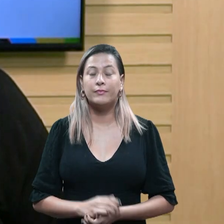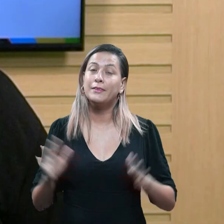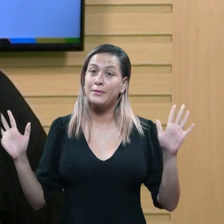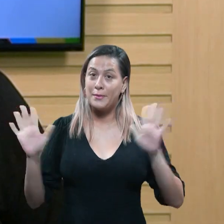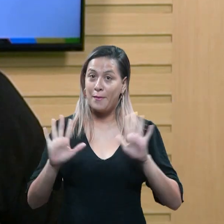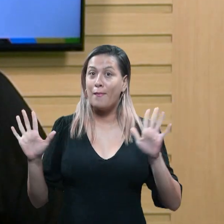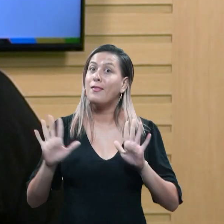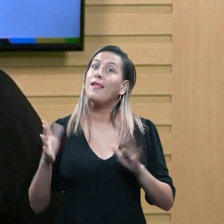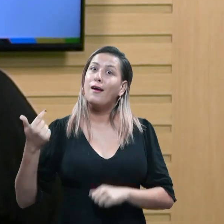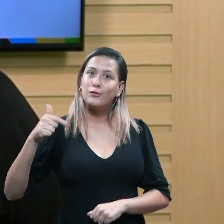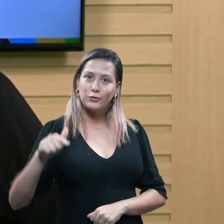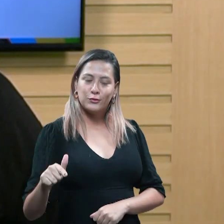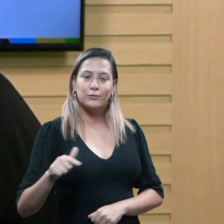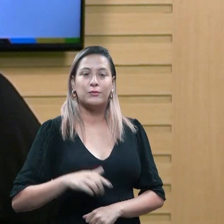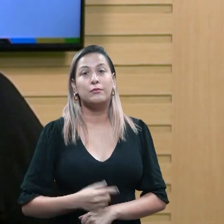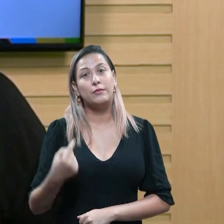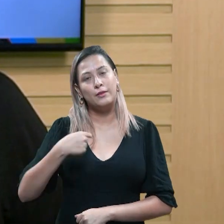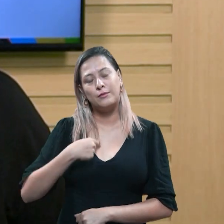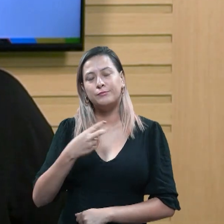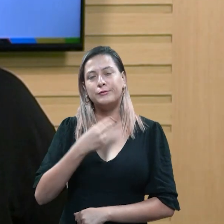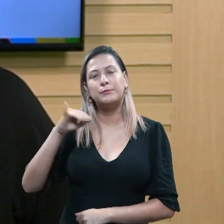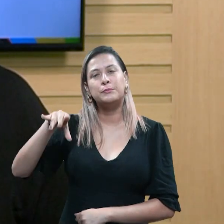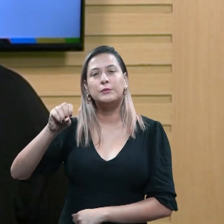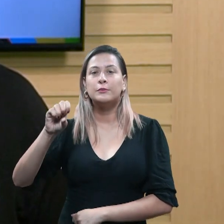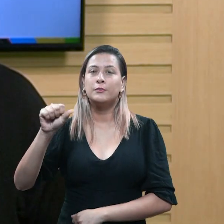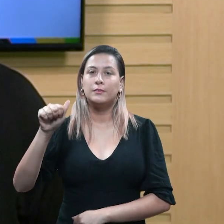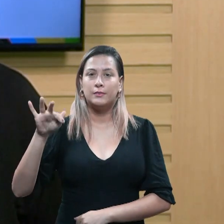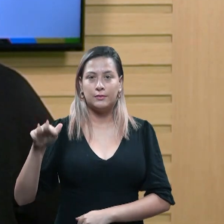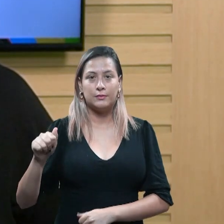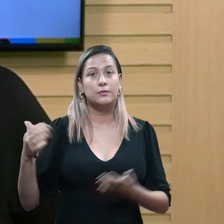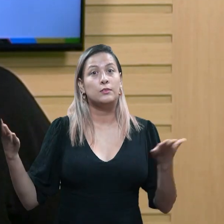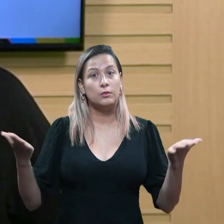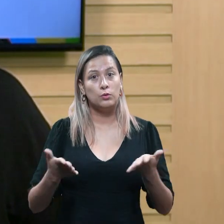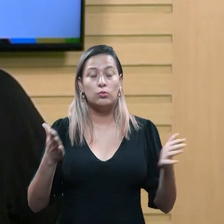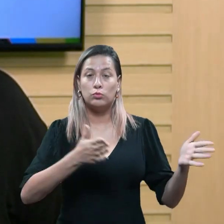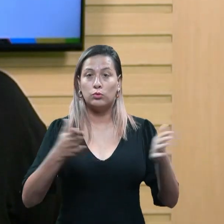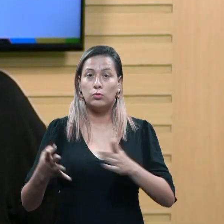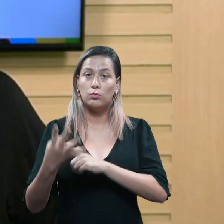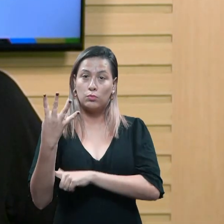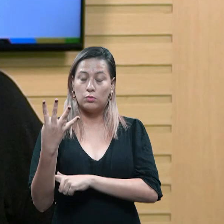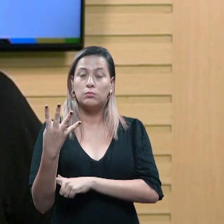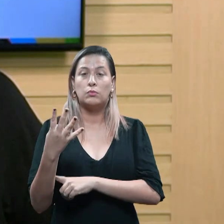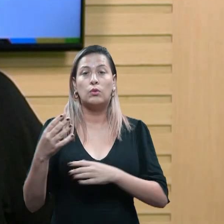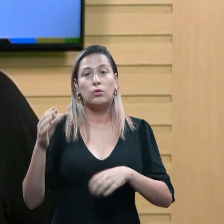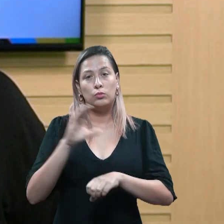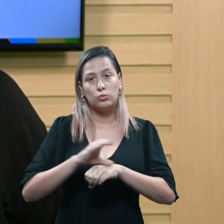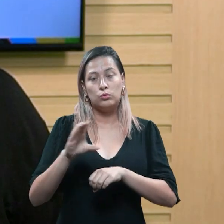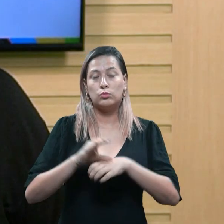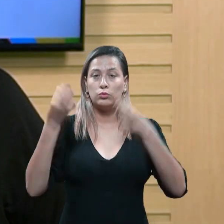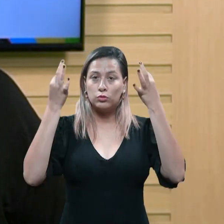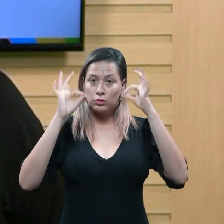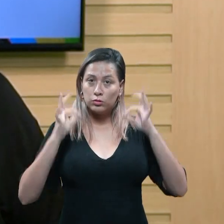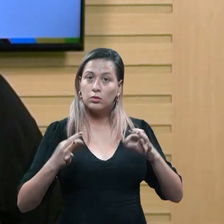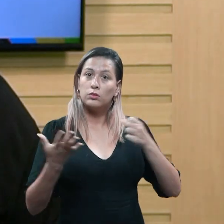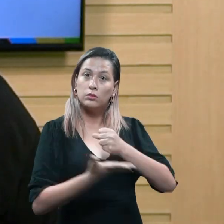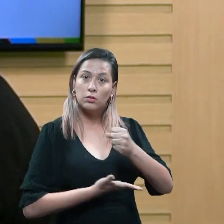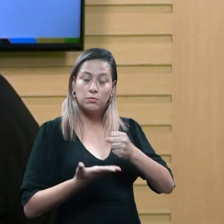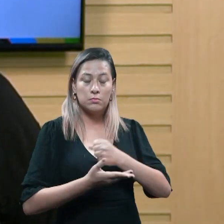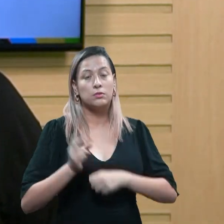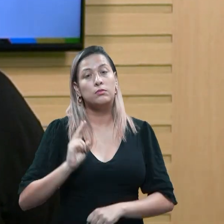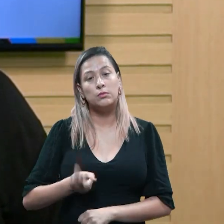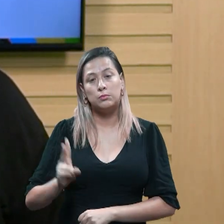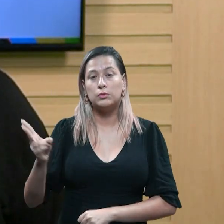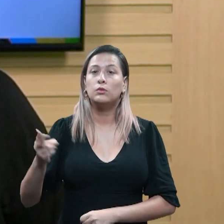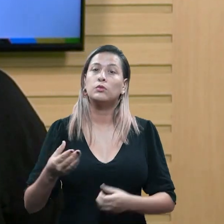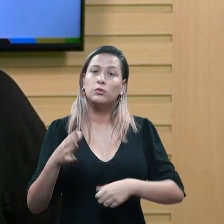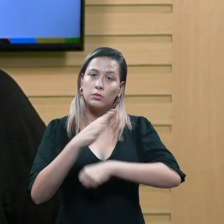Olá novamente, sou a professora Josana Tourinho e este é o 4º módulo do curso de Estética Básica. Vamos continuar falando